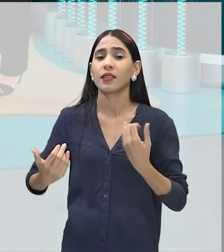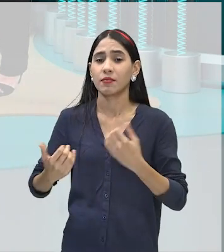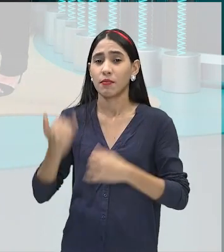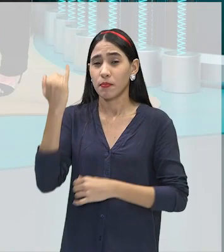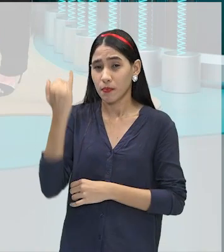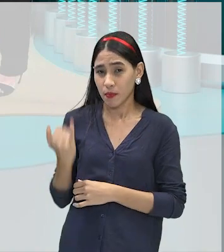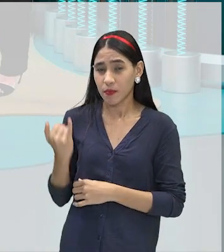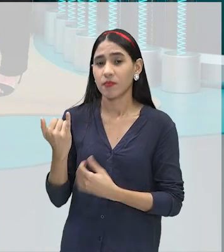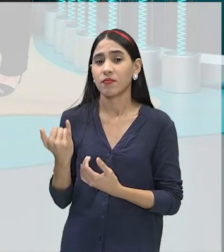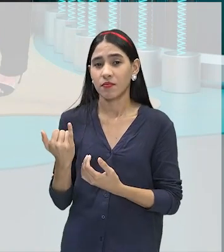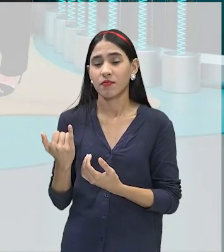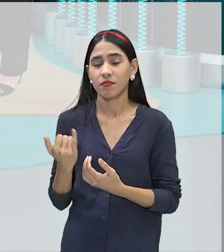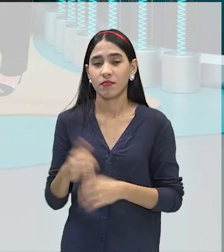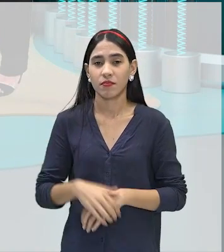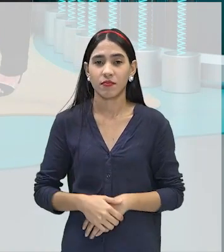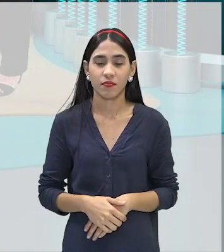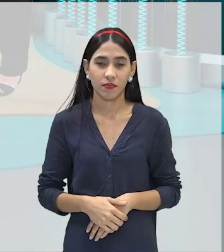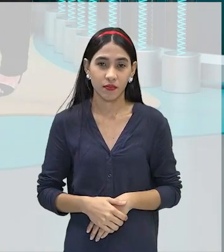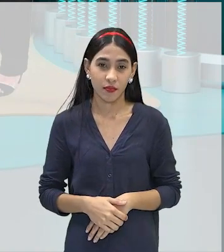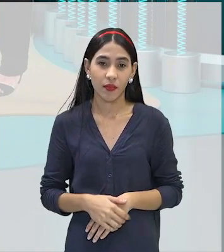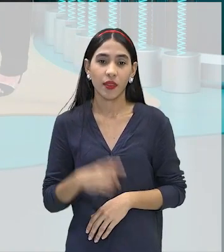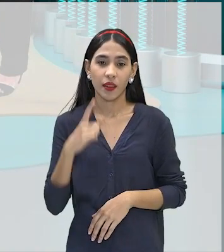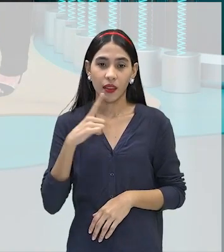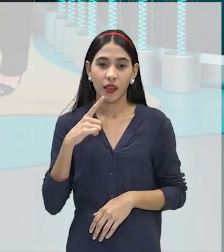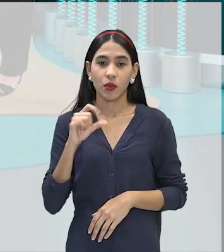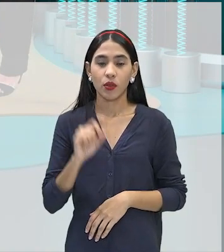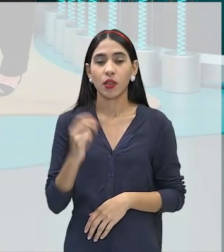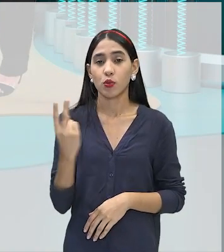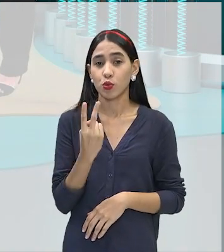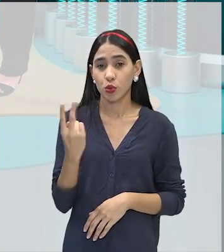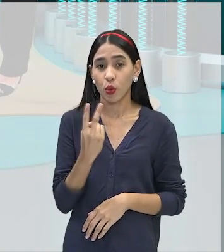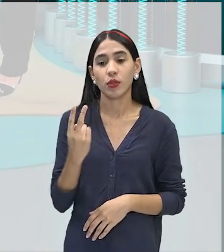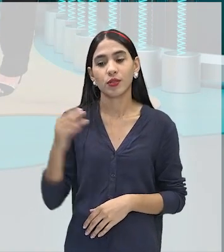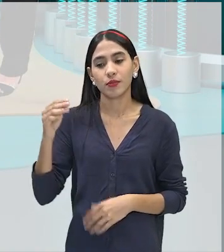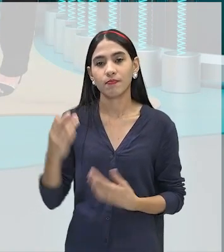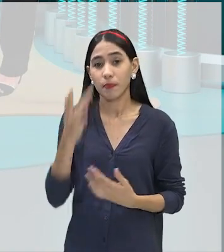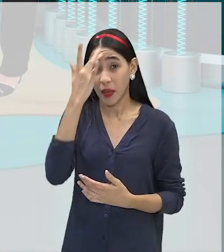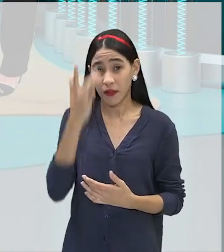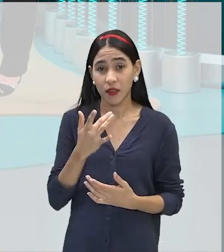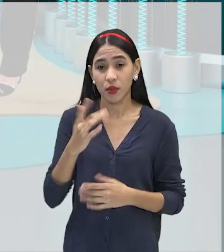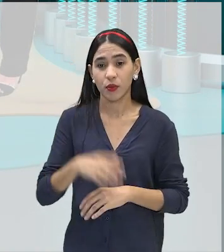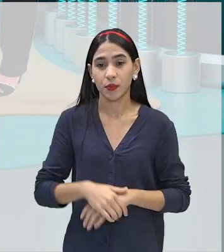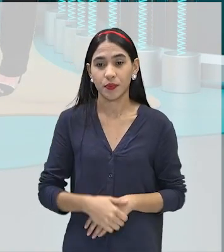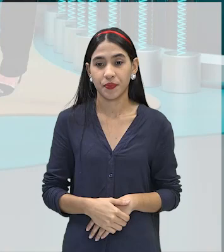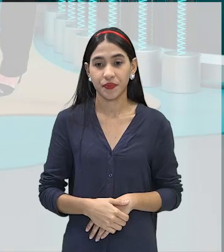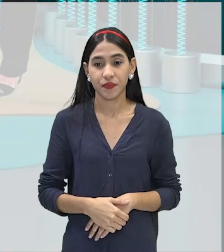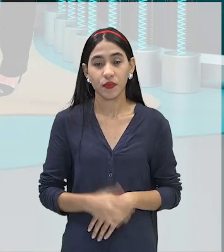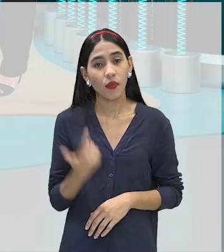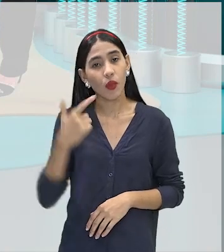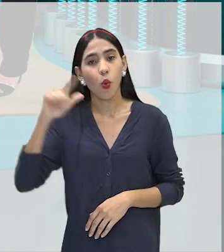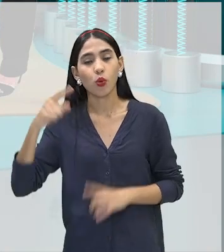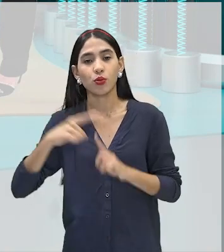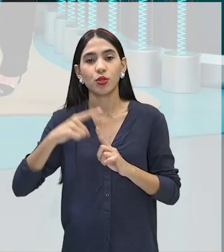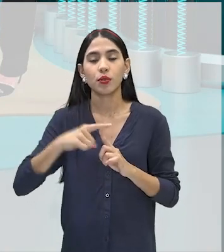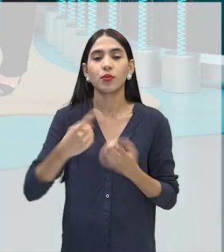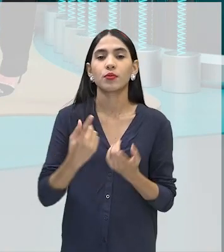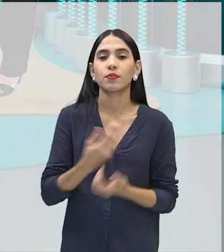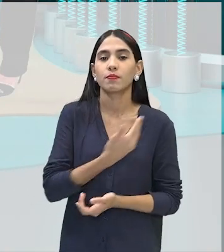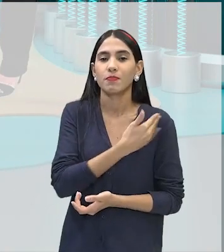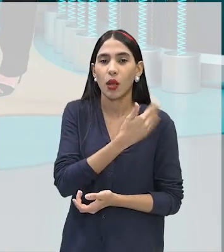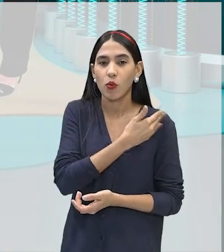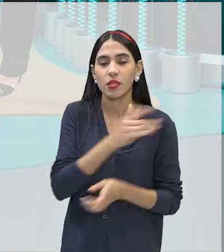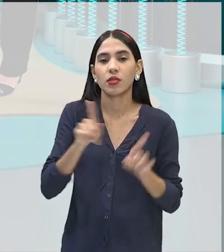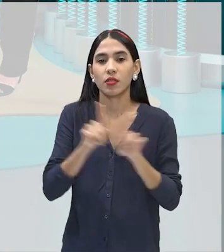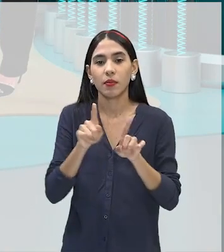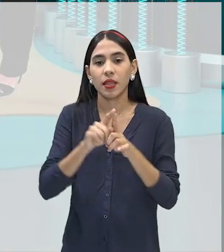magras e esbeltas demais. Então, temos aí os dois lados, tá? Prosseguindo, um outro tipo de preconceito existente